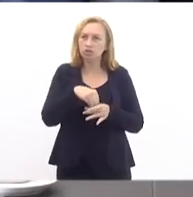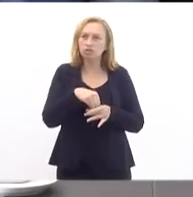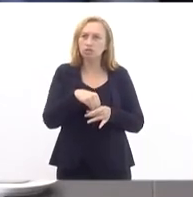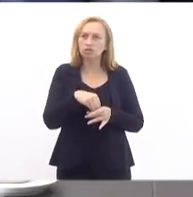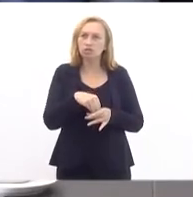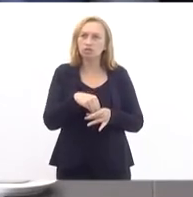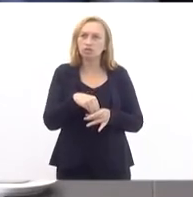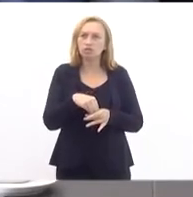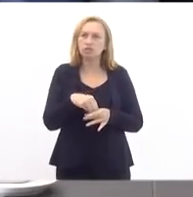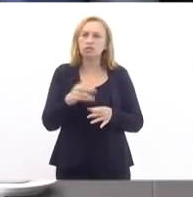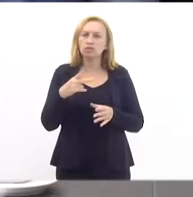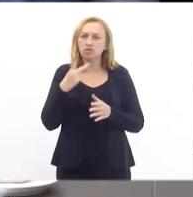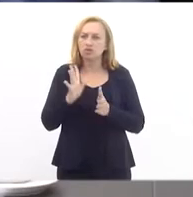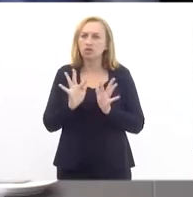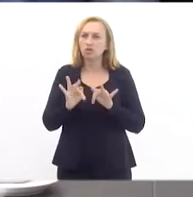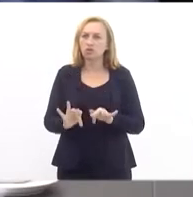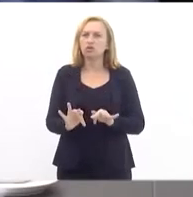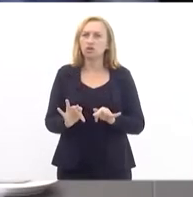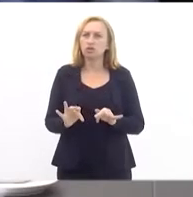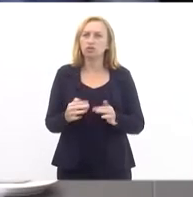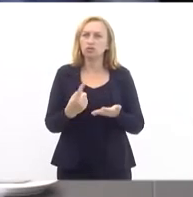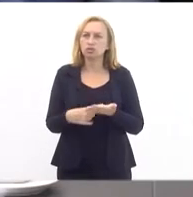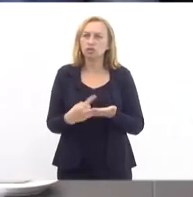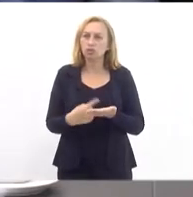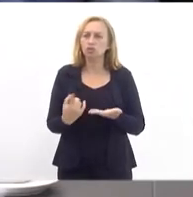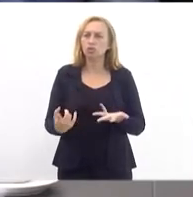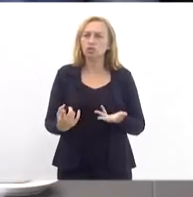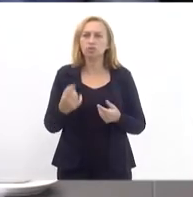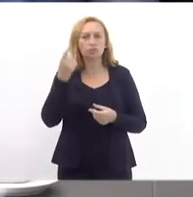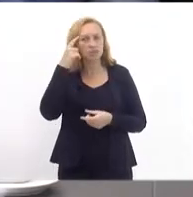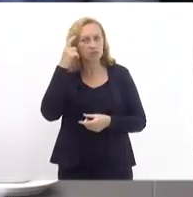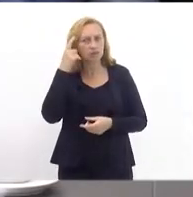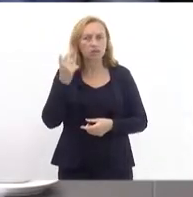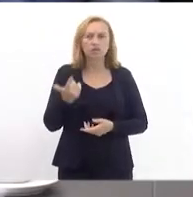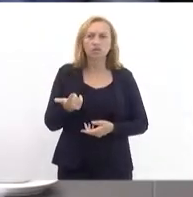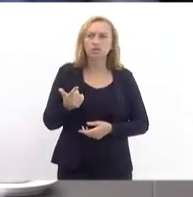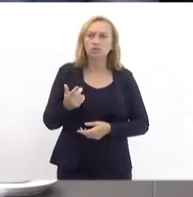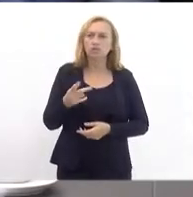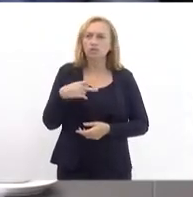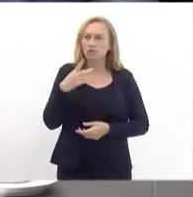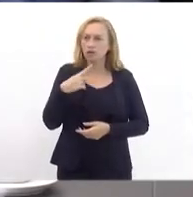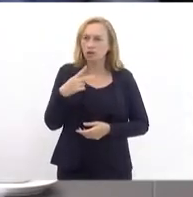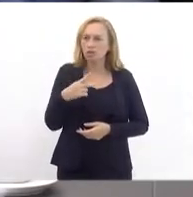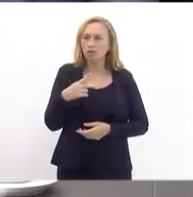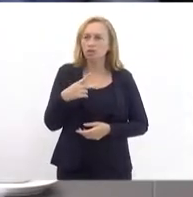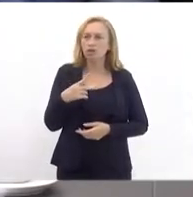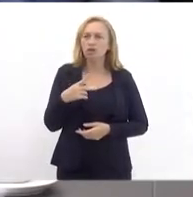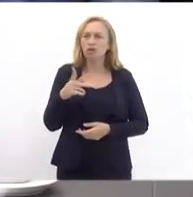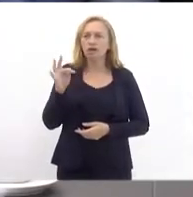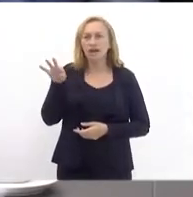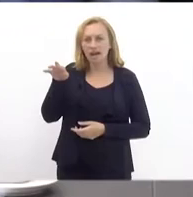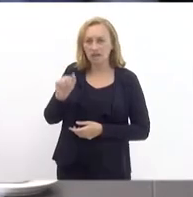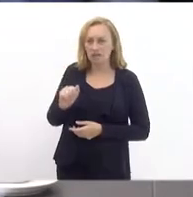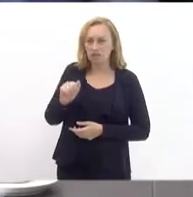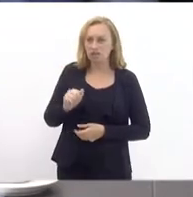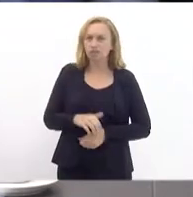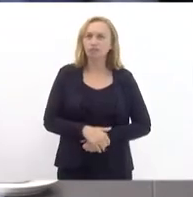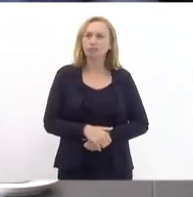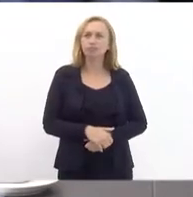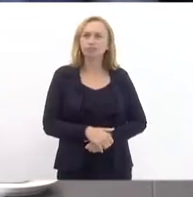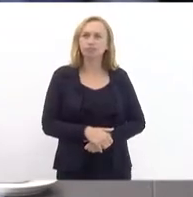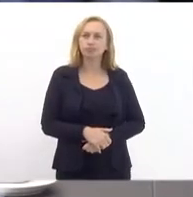né, o destinatário final dessa sua posição, essas suas reflexões, como bem delineou aqui a senhora Kátia. Então, são